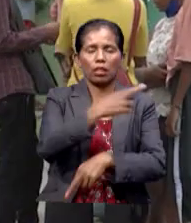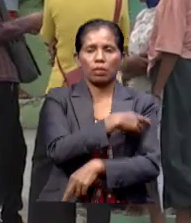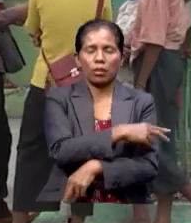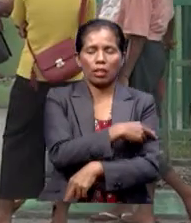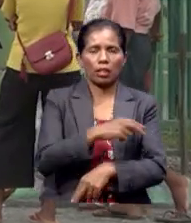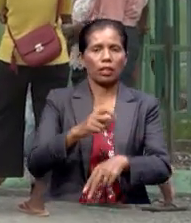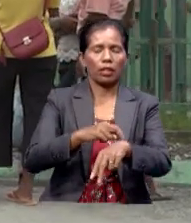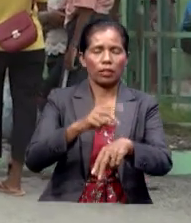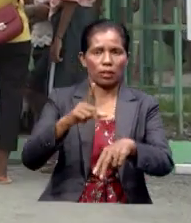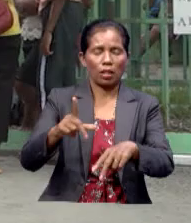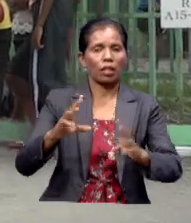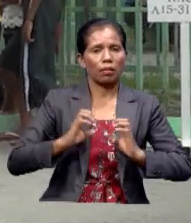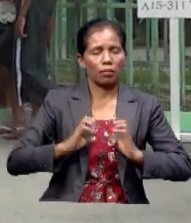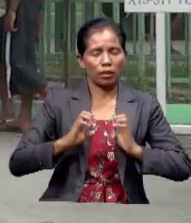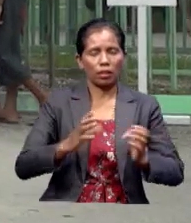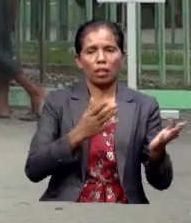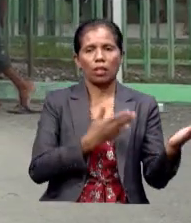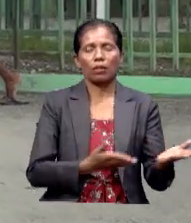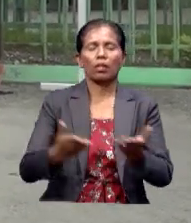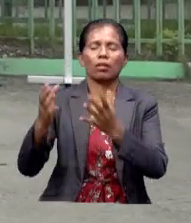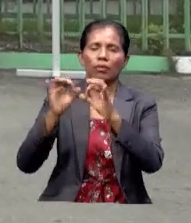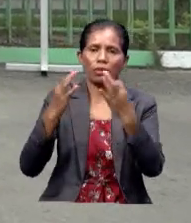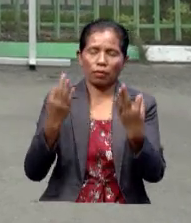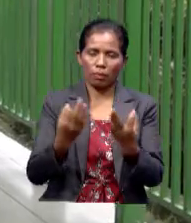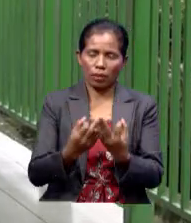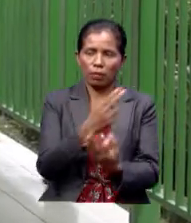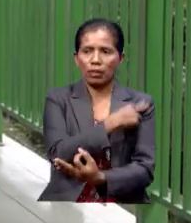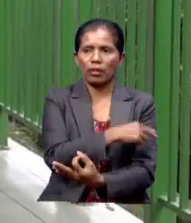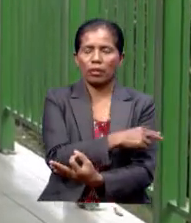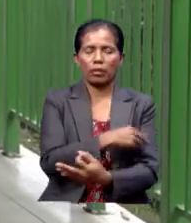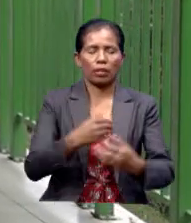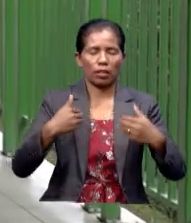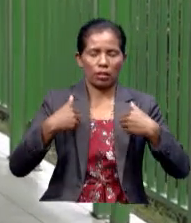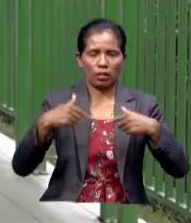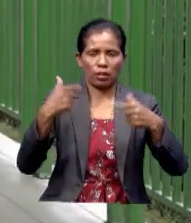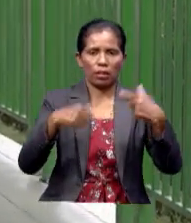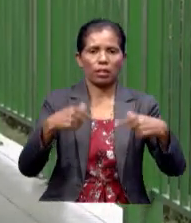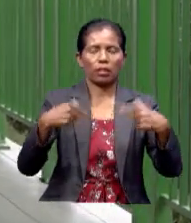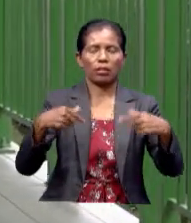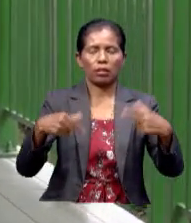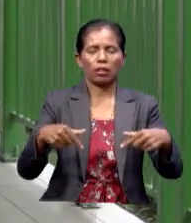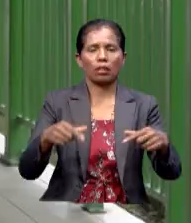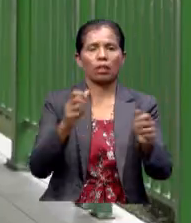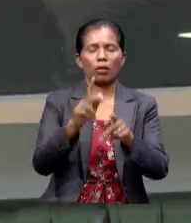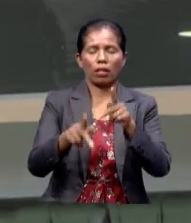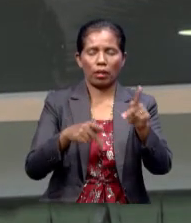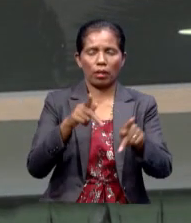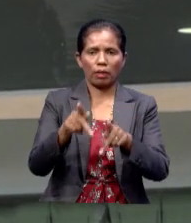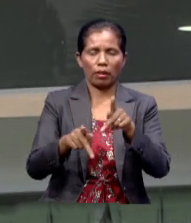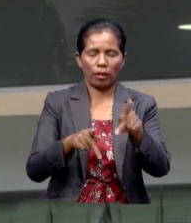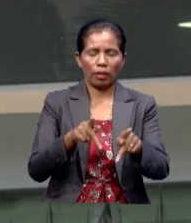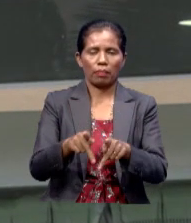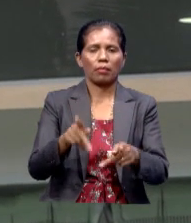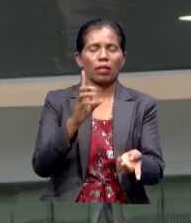Nacional wang hira sidadaung balung lori familia bahalo tratamento mosu desentendimento entre sidadaung ne ho pessoal Saudi